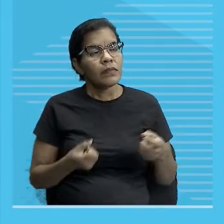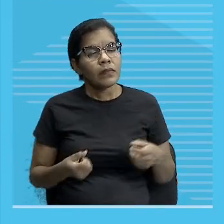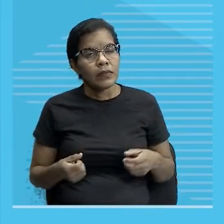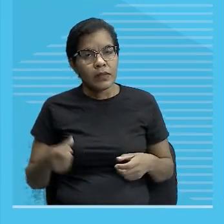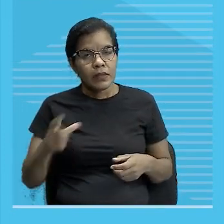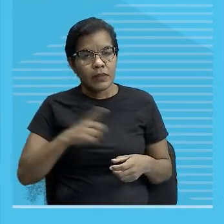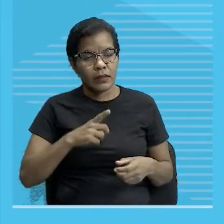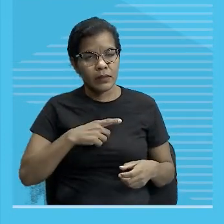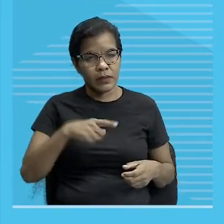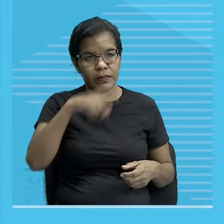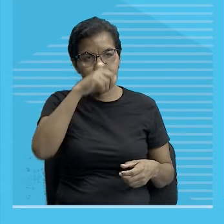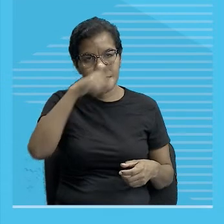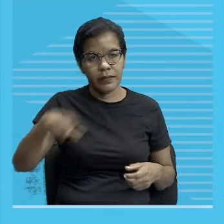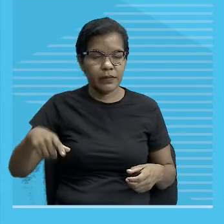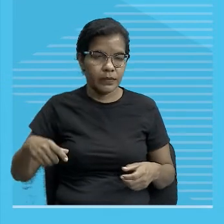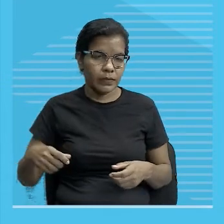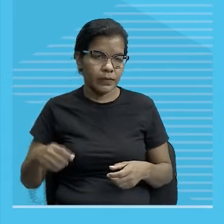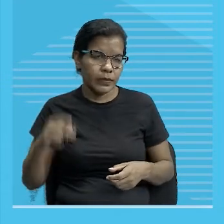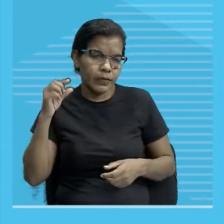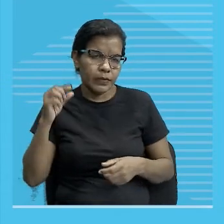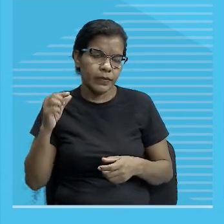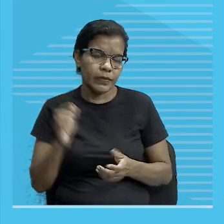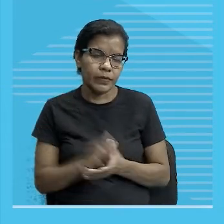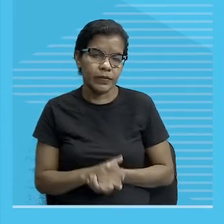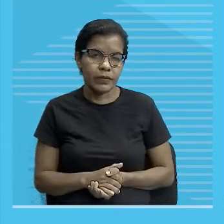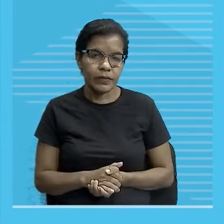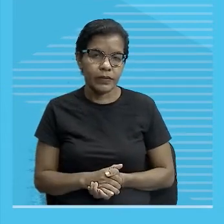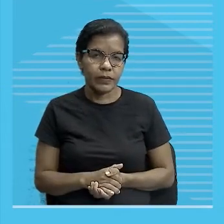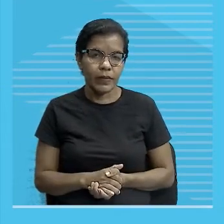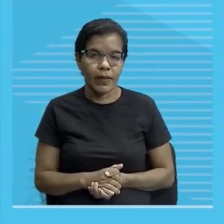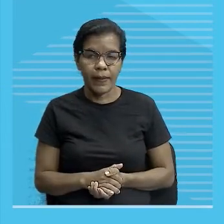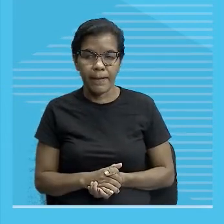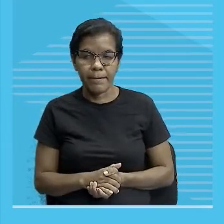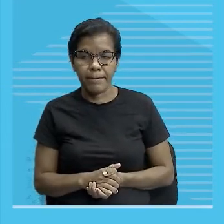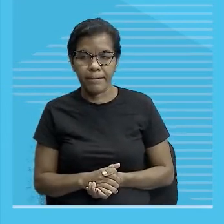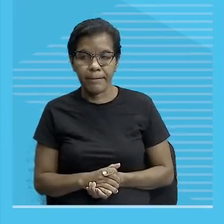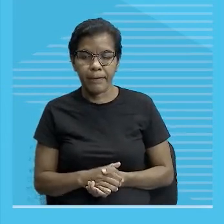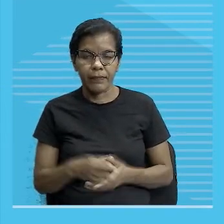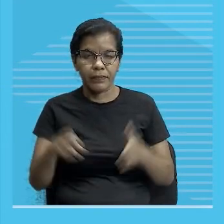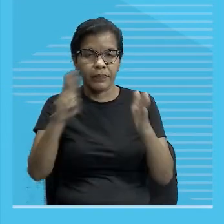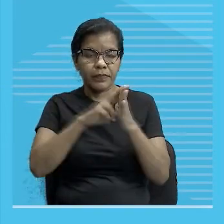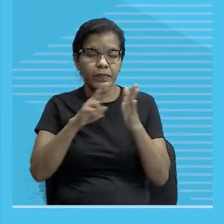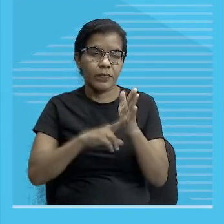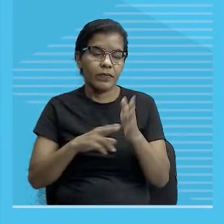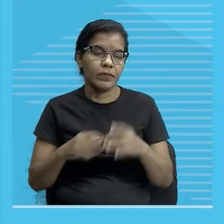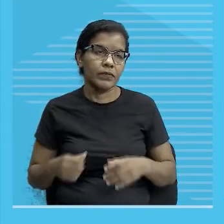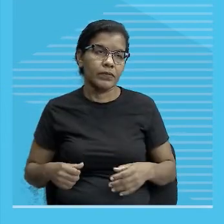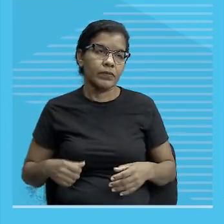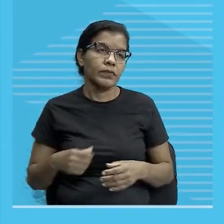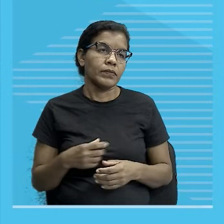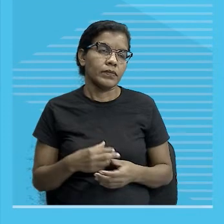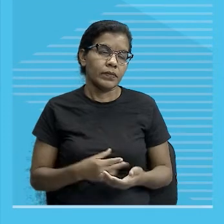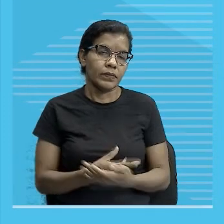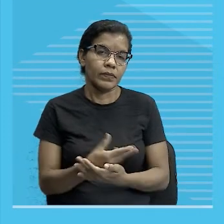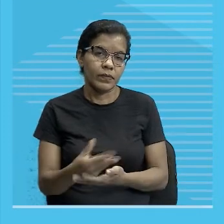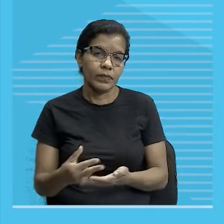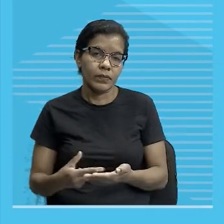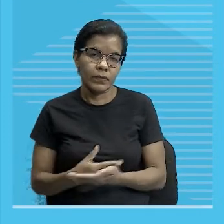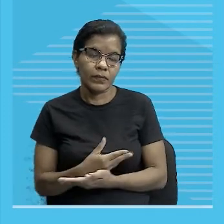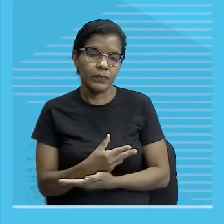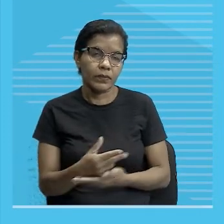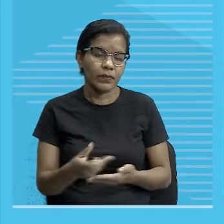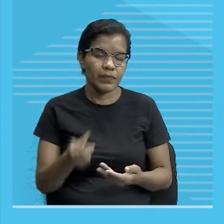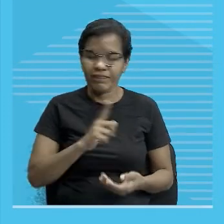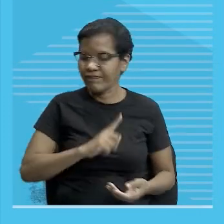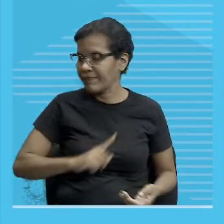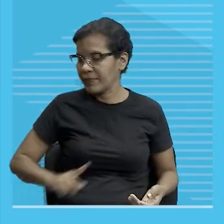crase. São poucos os casos obrigatórios, na verdade. A gente tem muitos mesmo, casos em que ela não